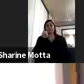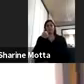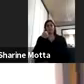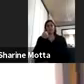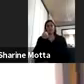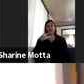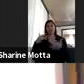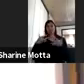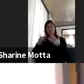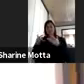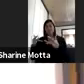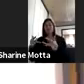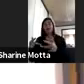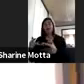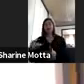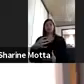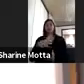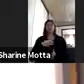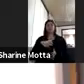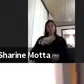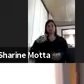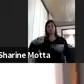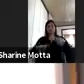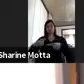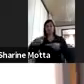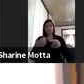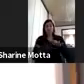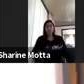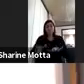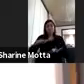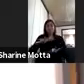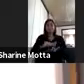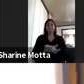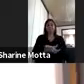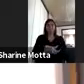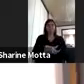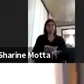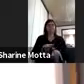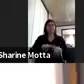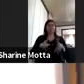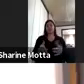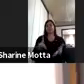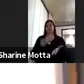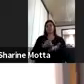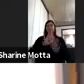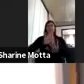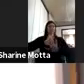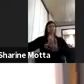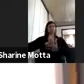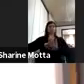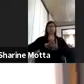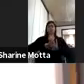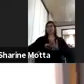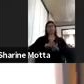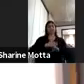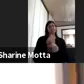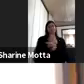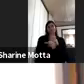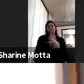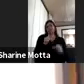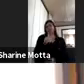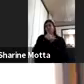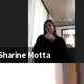por meio de políticas públicas de inclusão, e a gente fica tendo que gastar, né, todo o nosso cabedal de